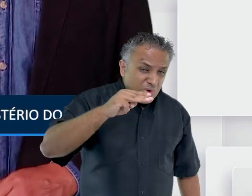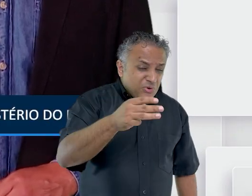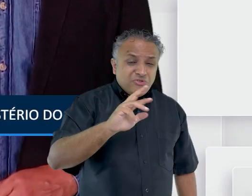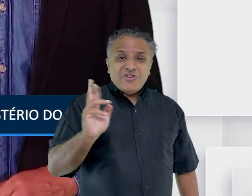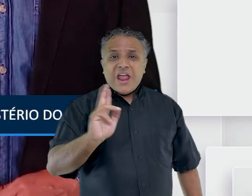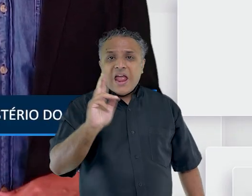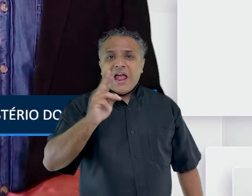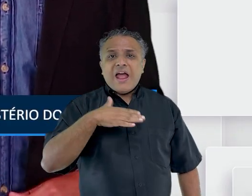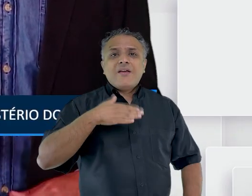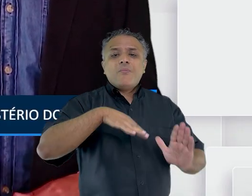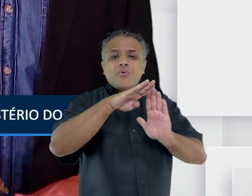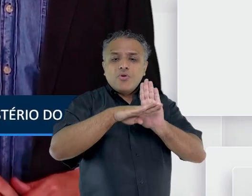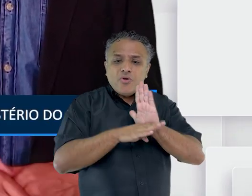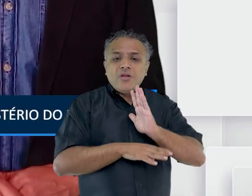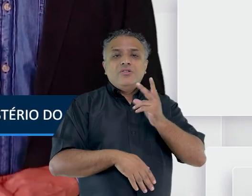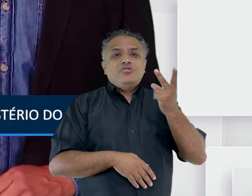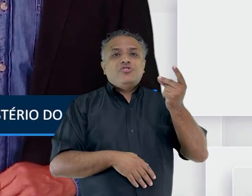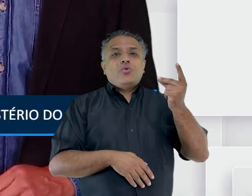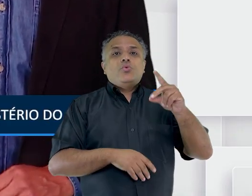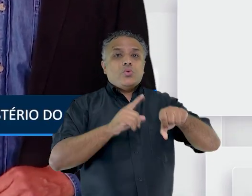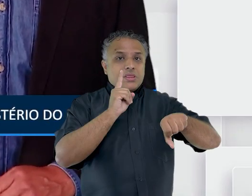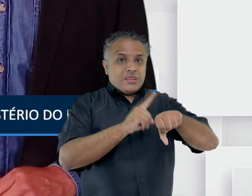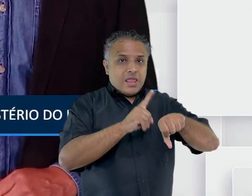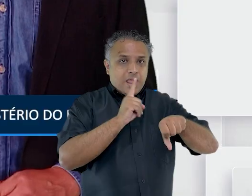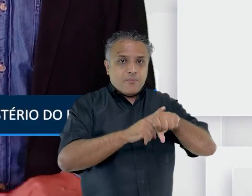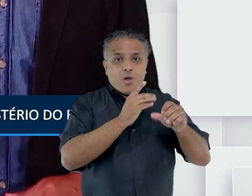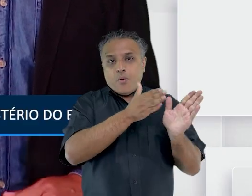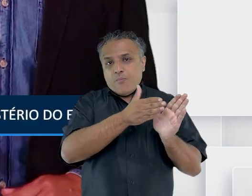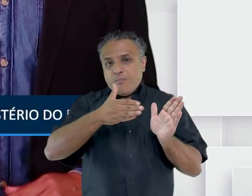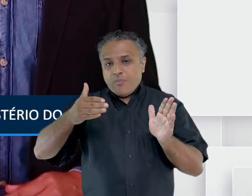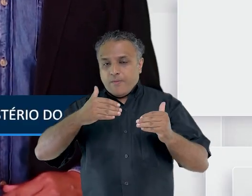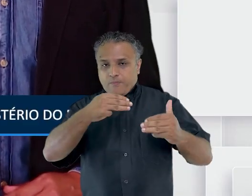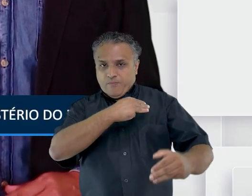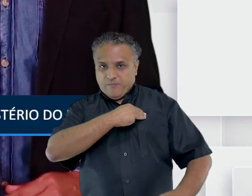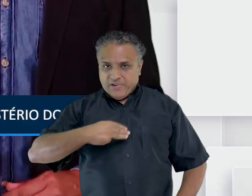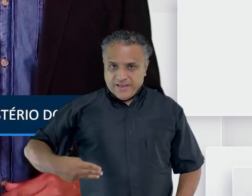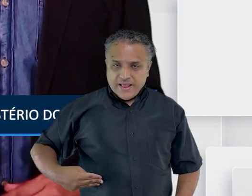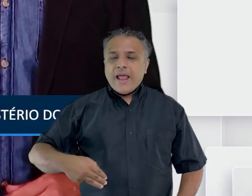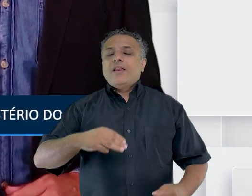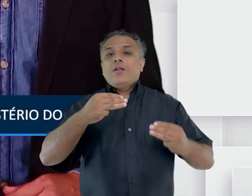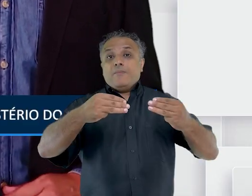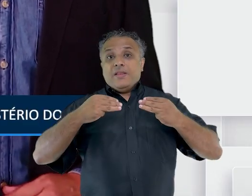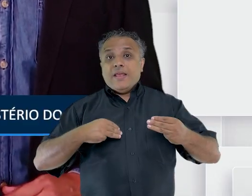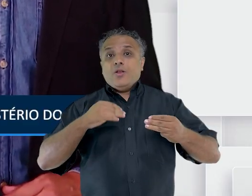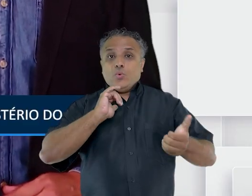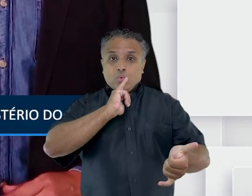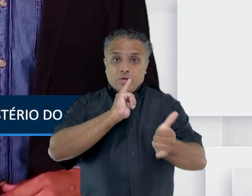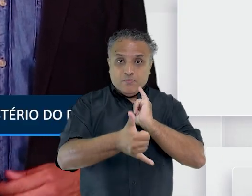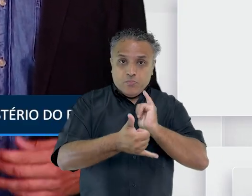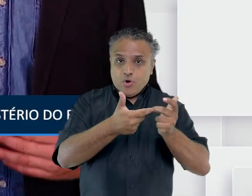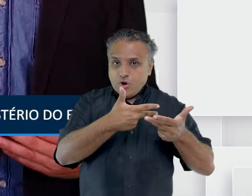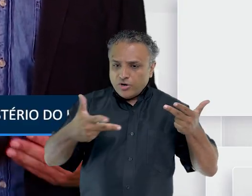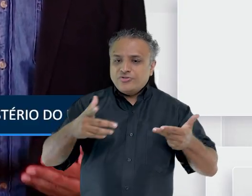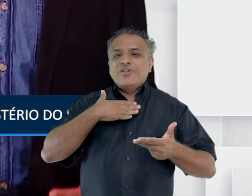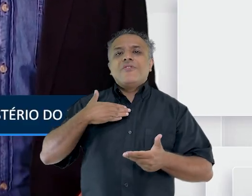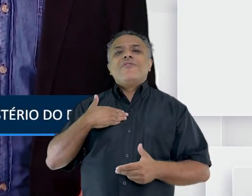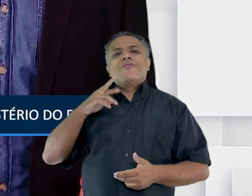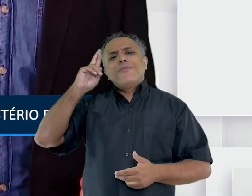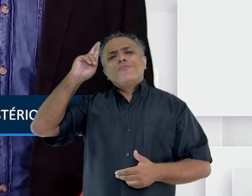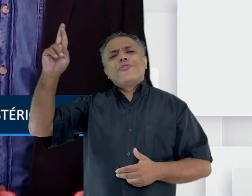programa Segundo Tempo, vinculado ao Ministério do Esporte. Foram condenados o empresário de uma fornecedora de